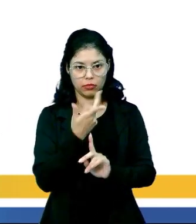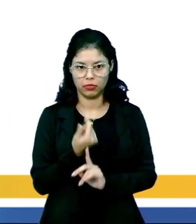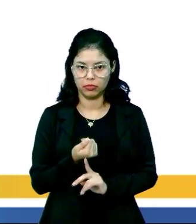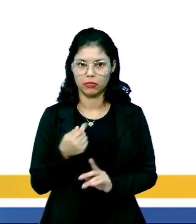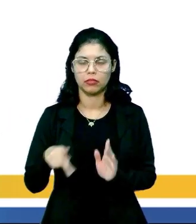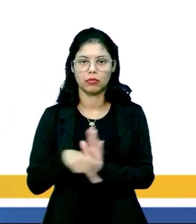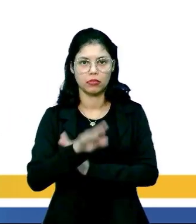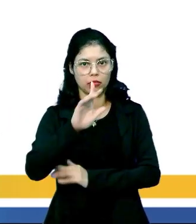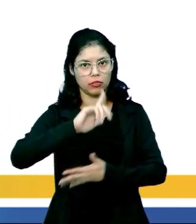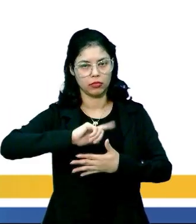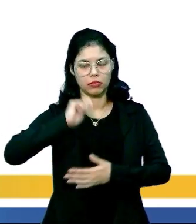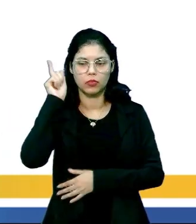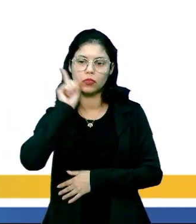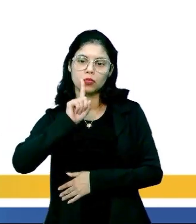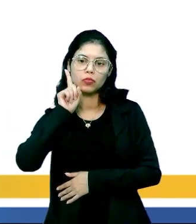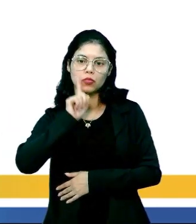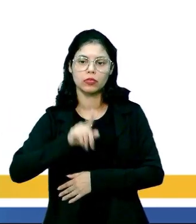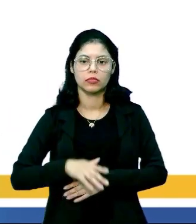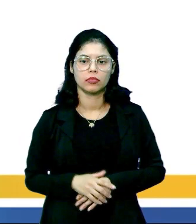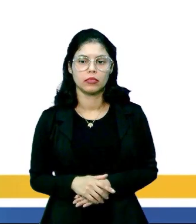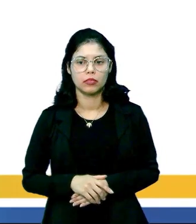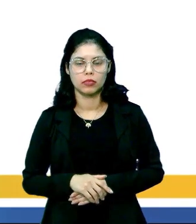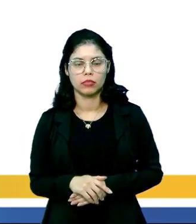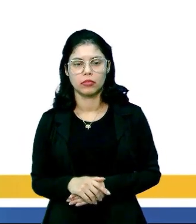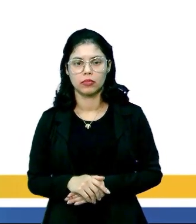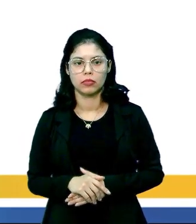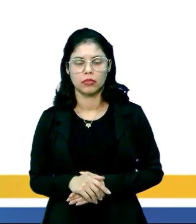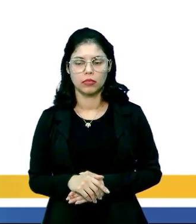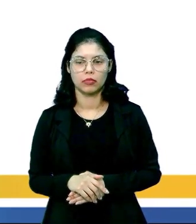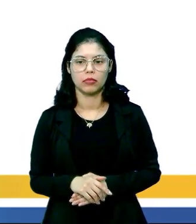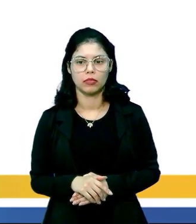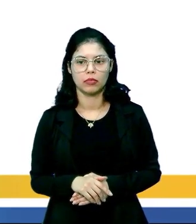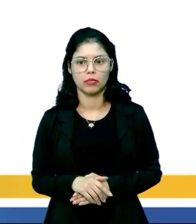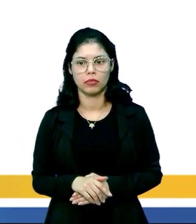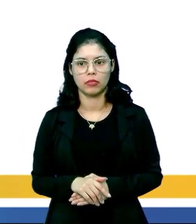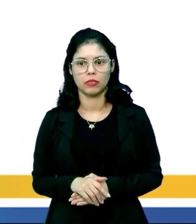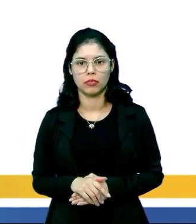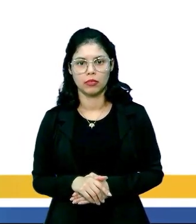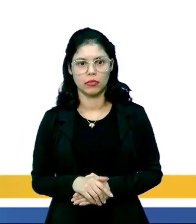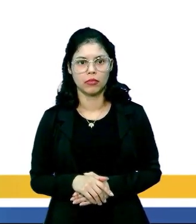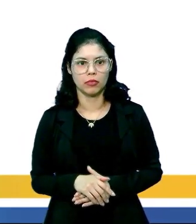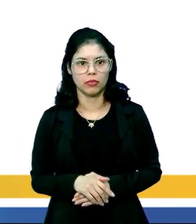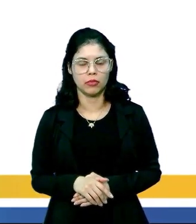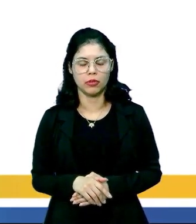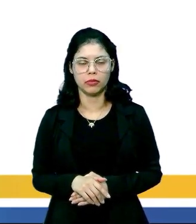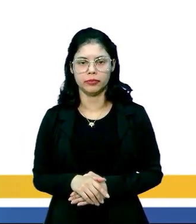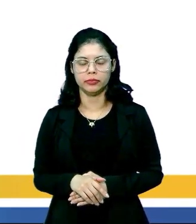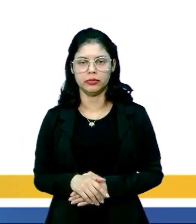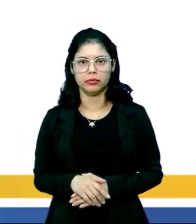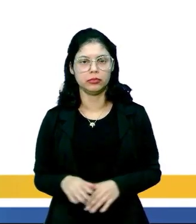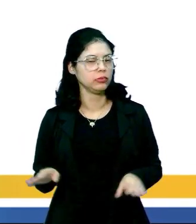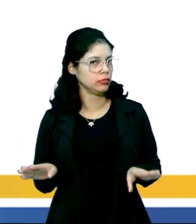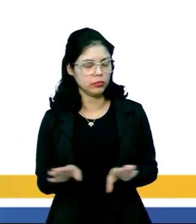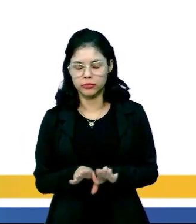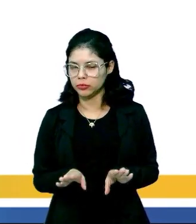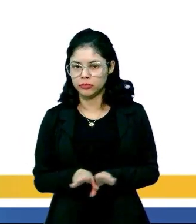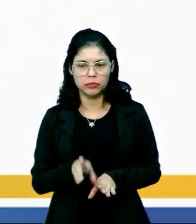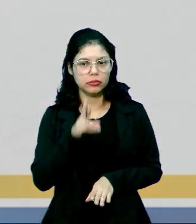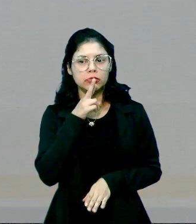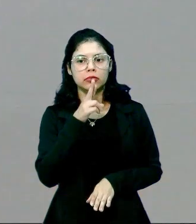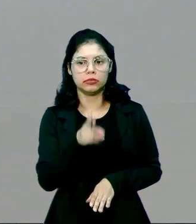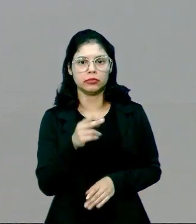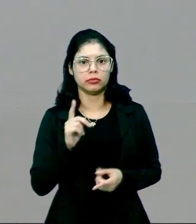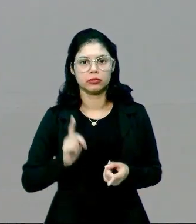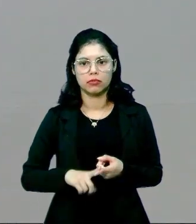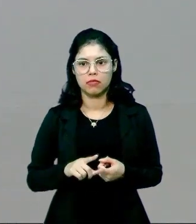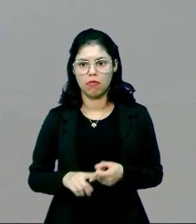está interessada em artistas emergentes dos Estados Unidos não seria nossa resposta